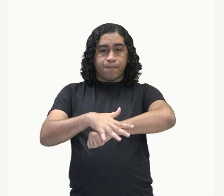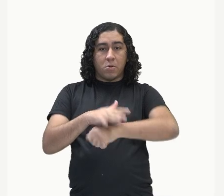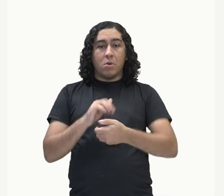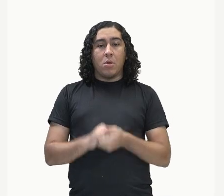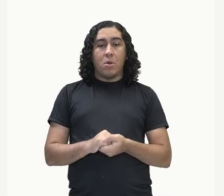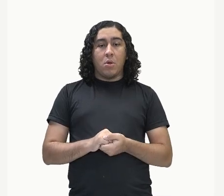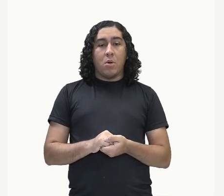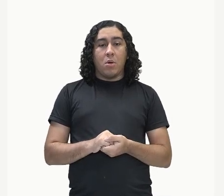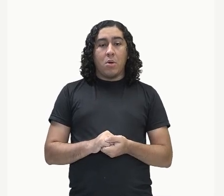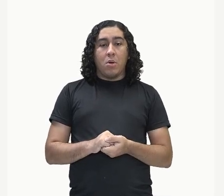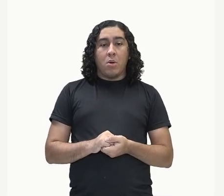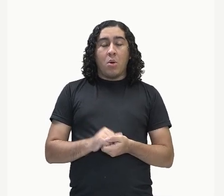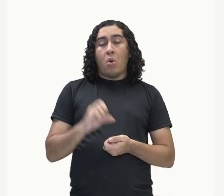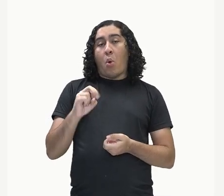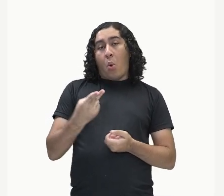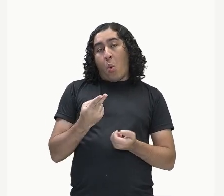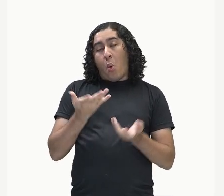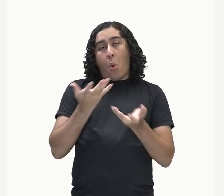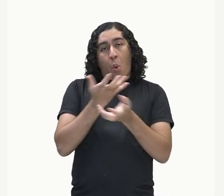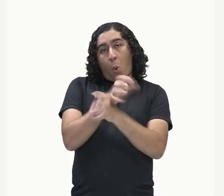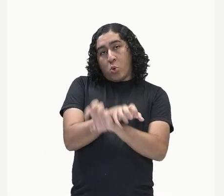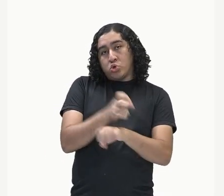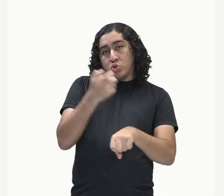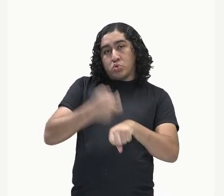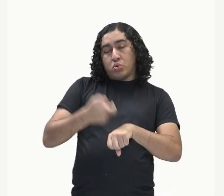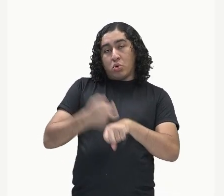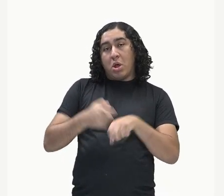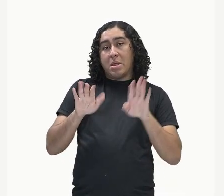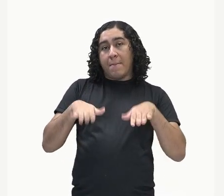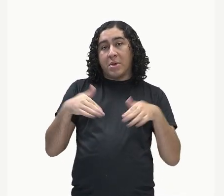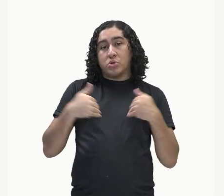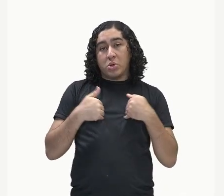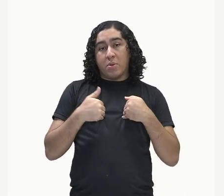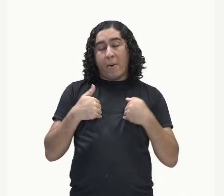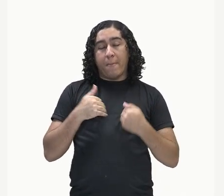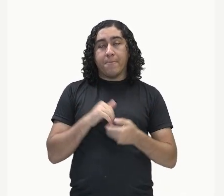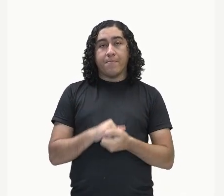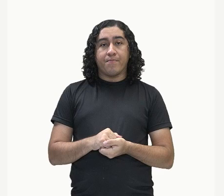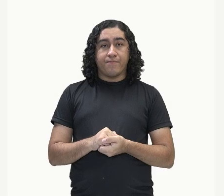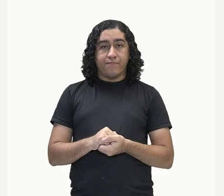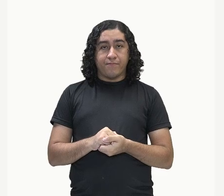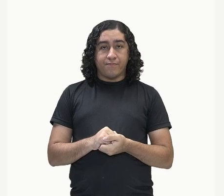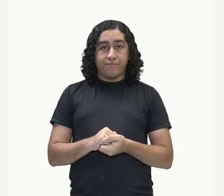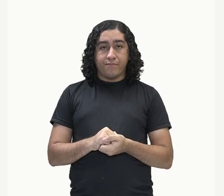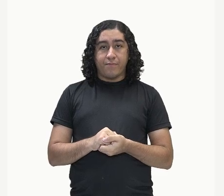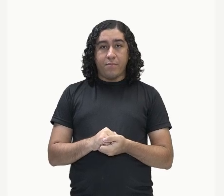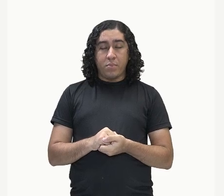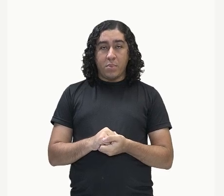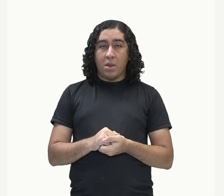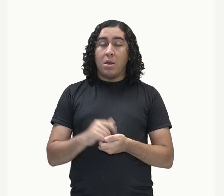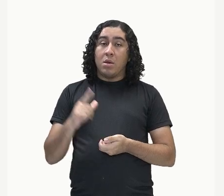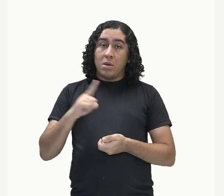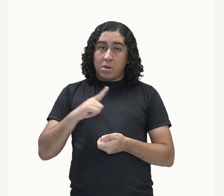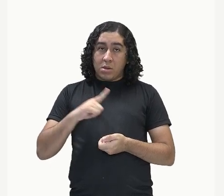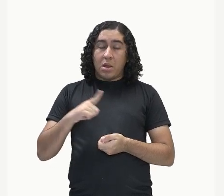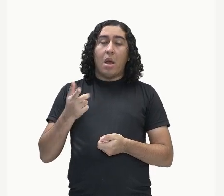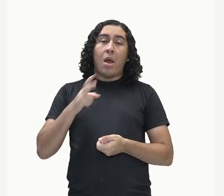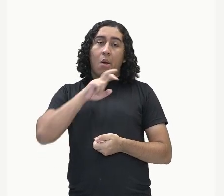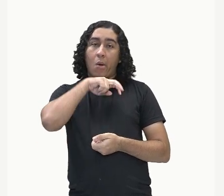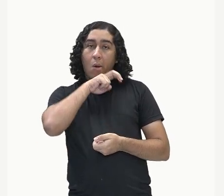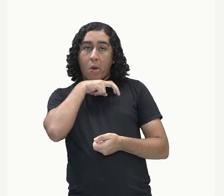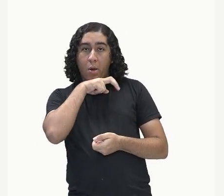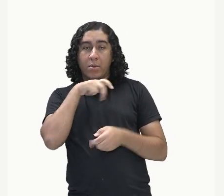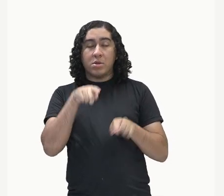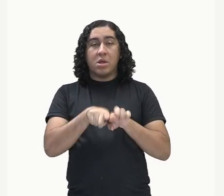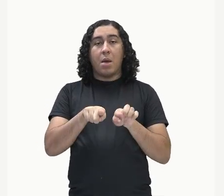né, placas ósseas, vai depender ali da espécie, né? Quando a gente fala de escamas, a gente vai lembrar ali das cobras. Placas ósseas, a gente